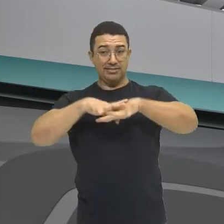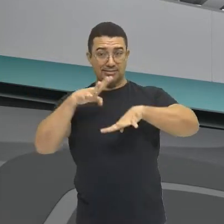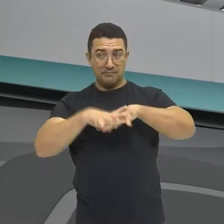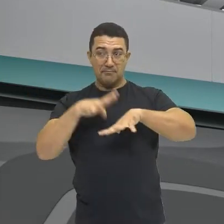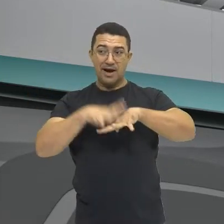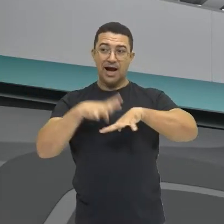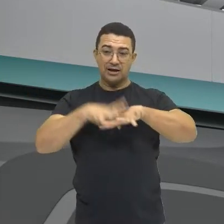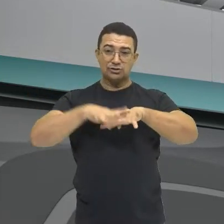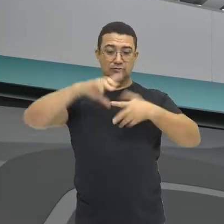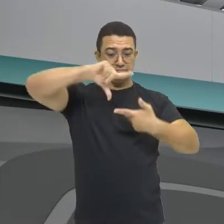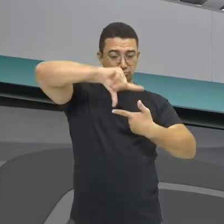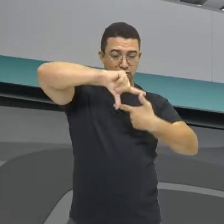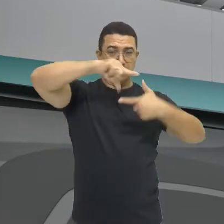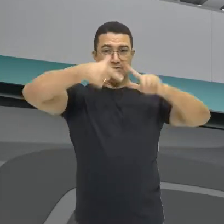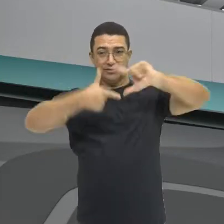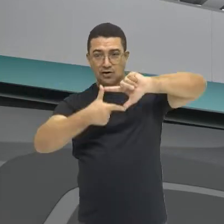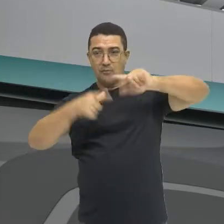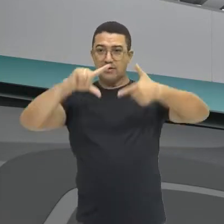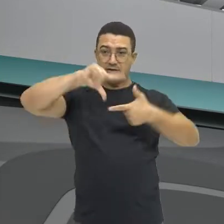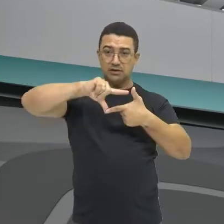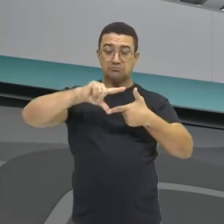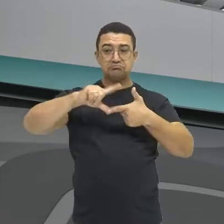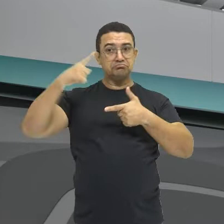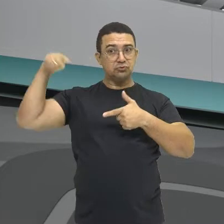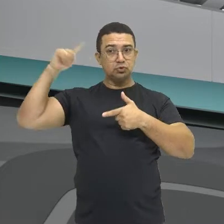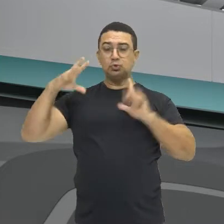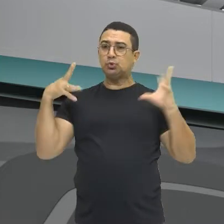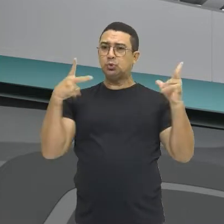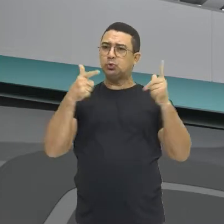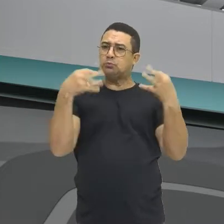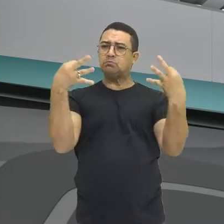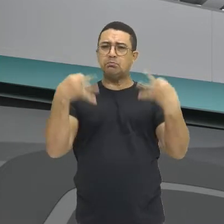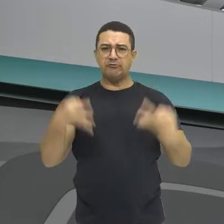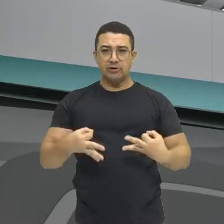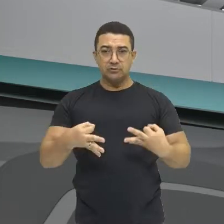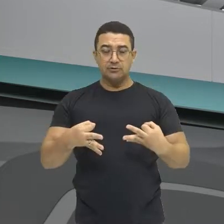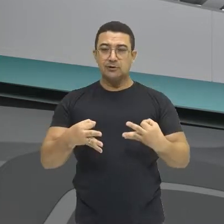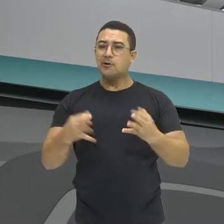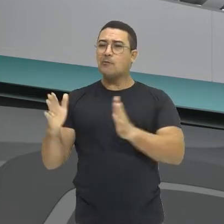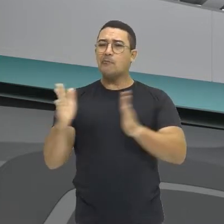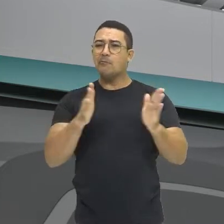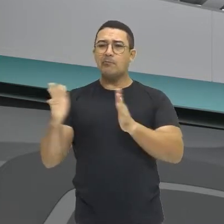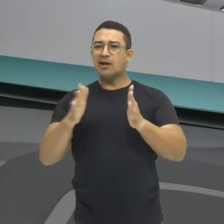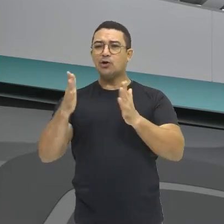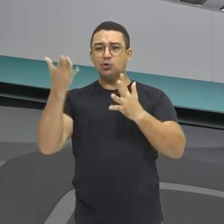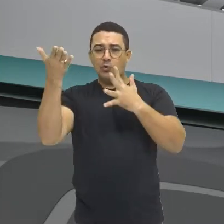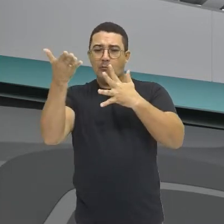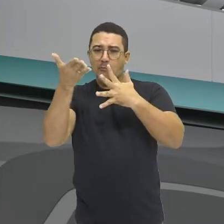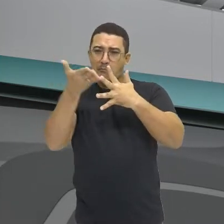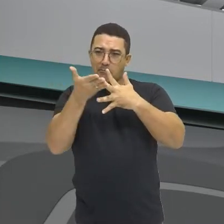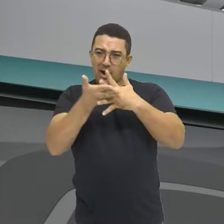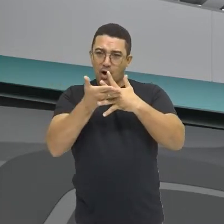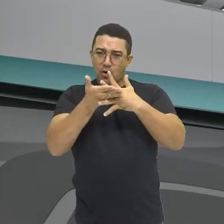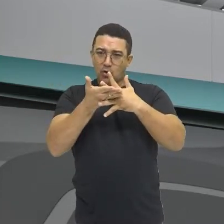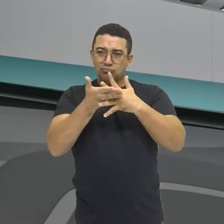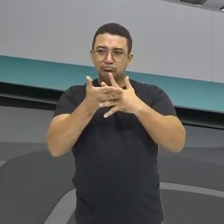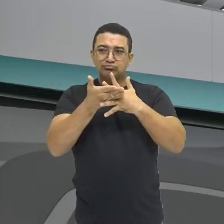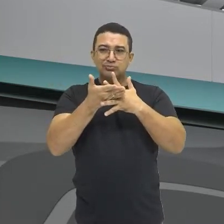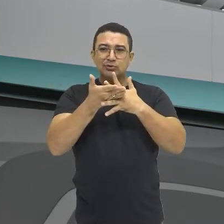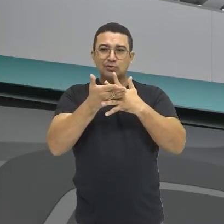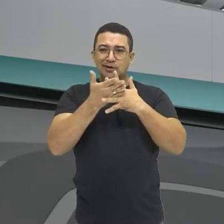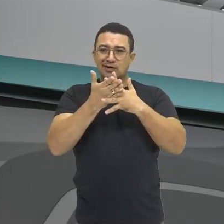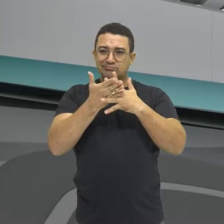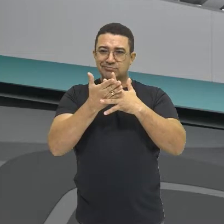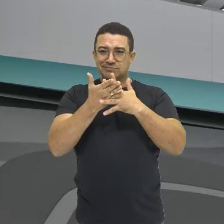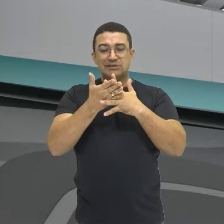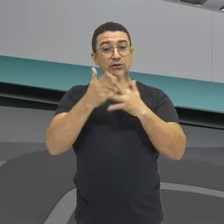era academicamente perfeito. O período barroco, que é esse que nós vamos estar estudando, ele